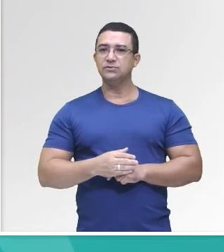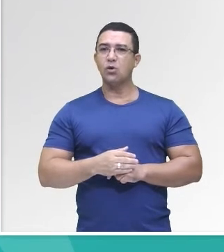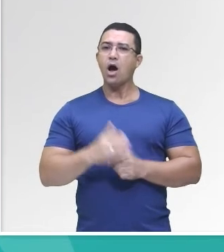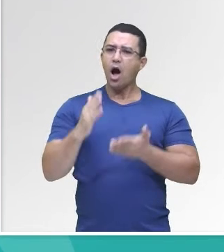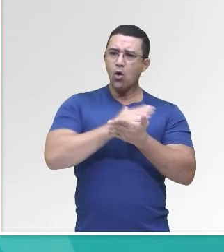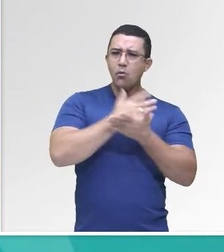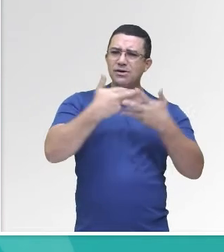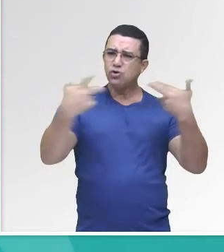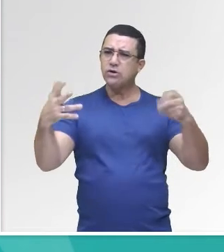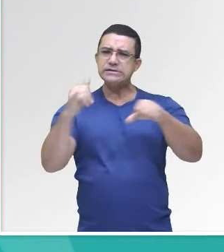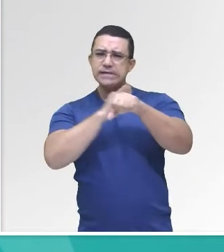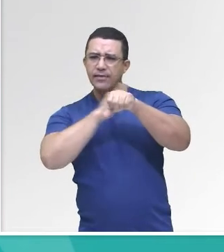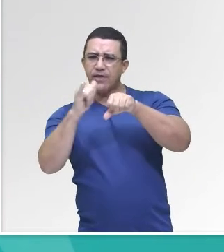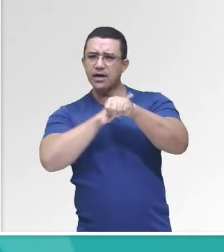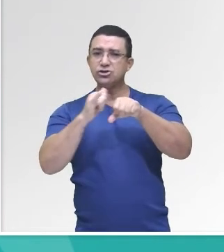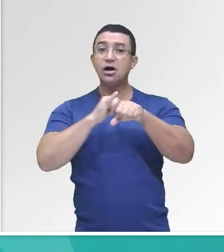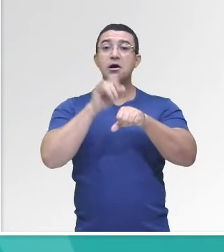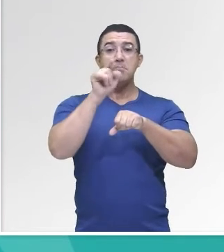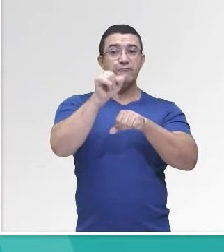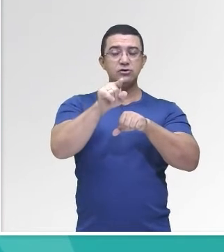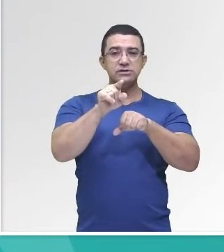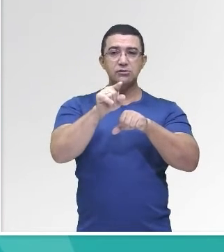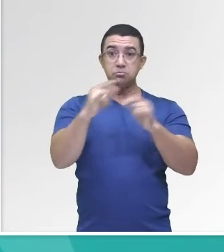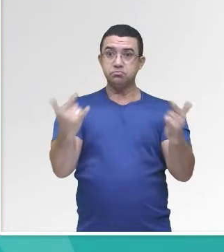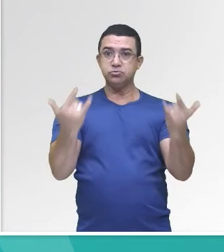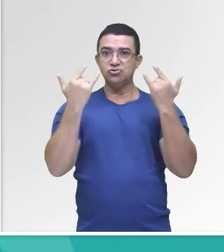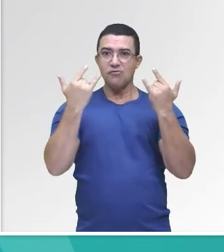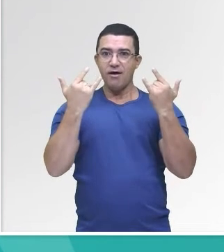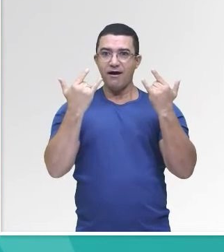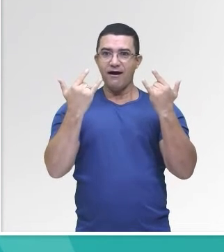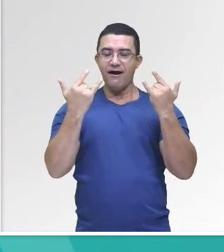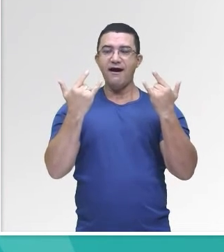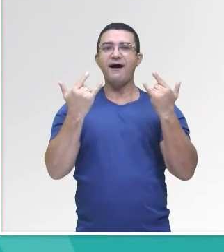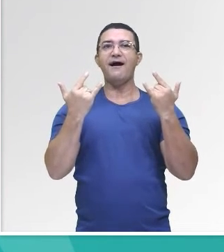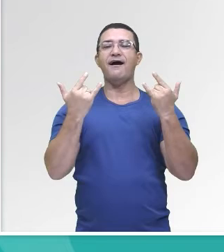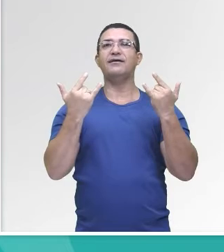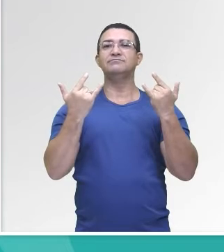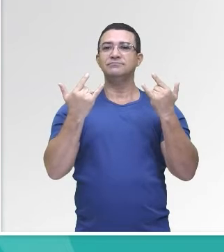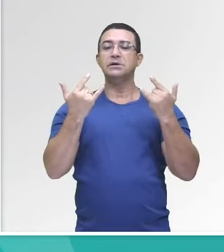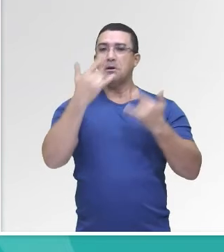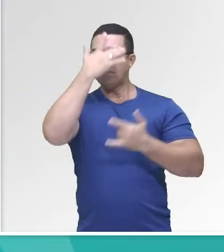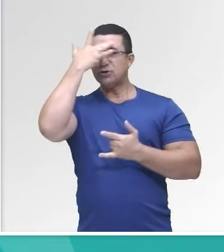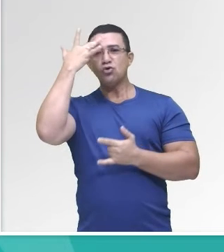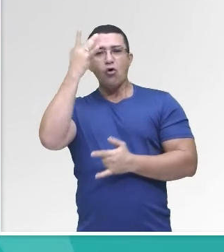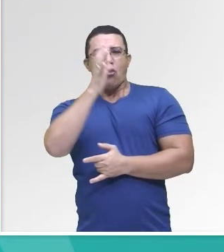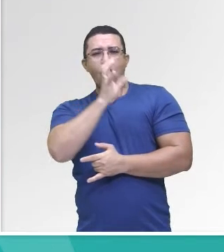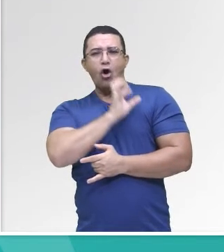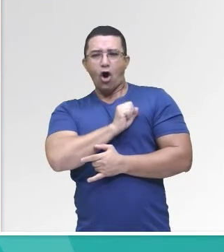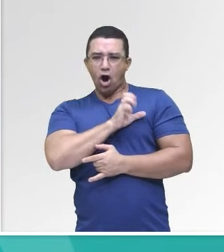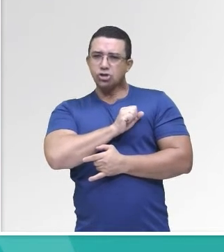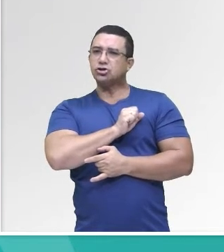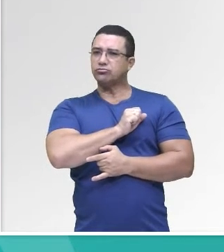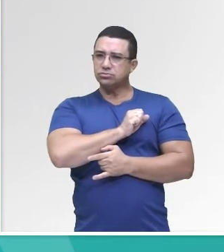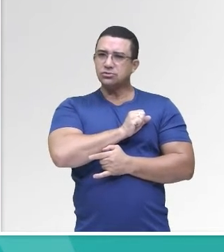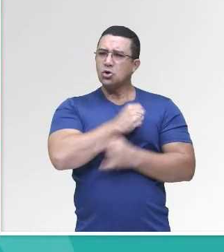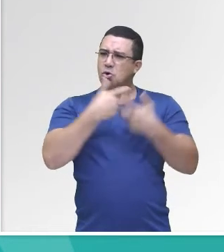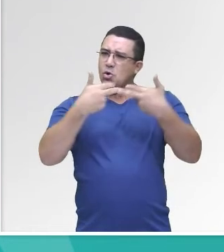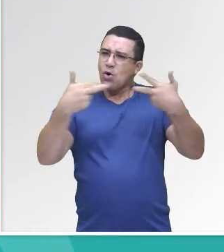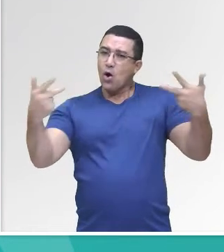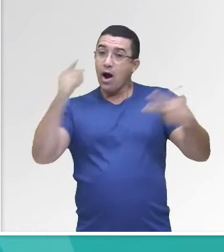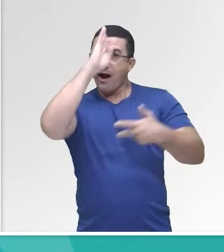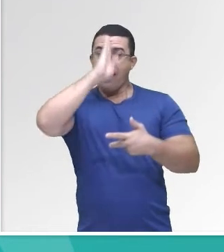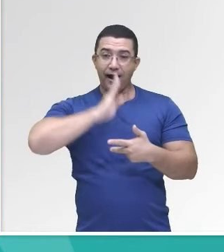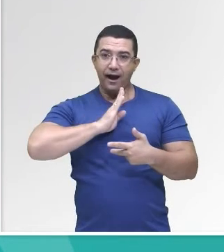atenção. Primeira coisa que todo consumidor, né, gosta é o quê? De coisa grátis, né? Então quando você vê alguma